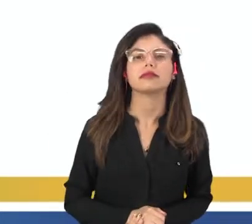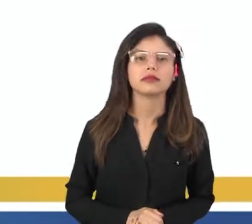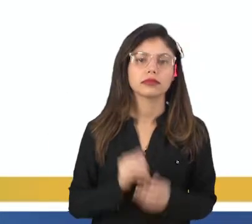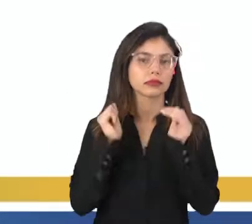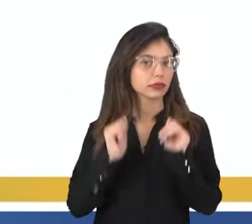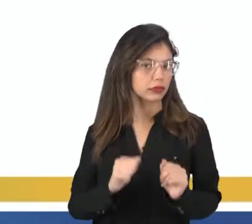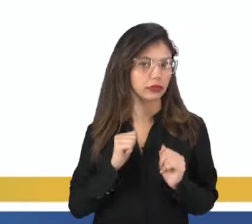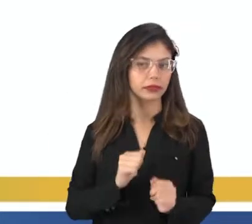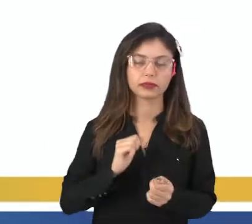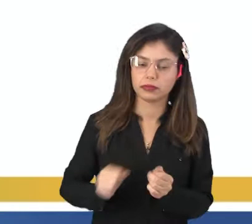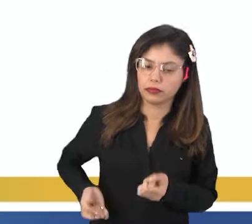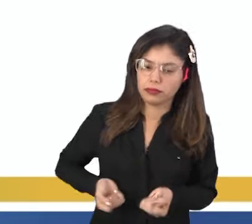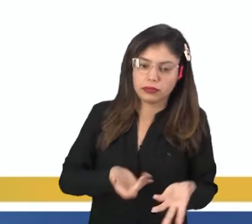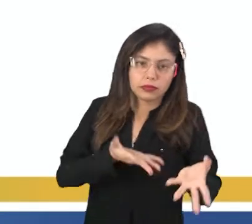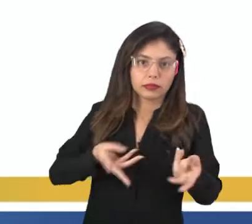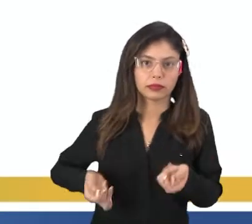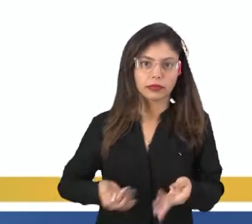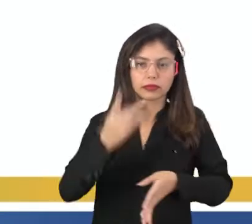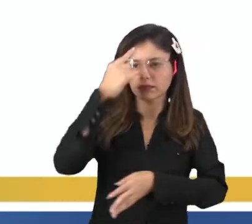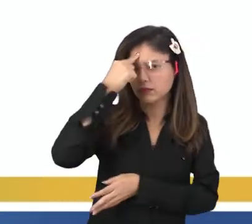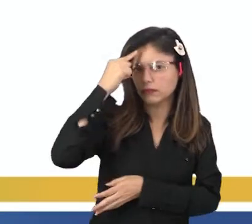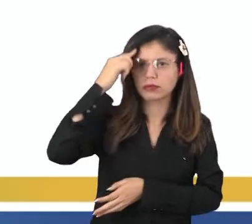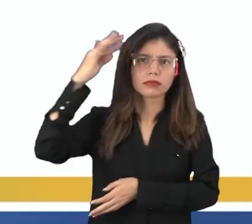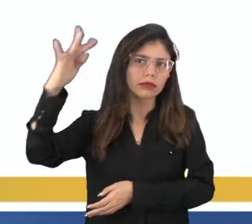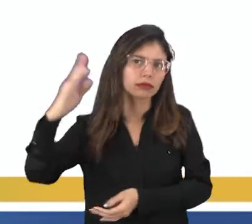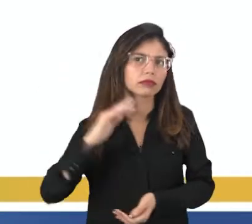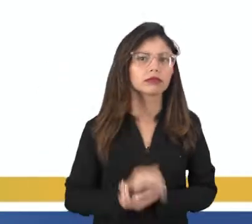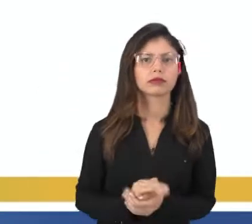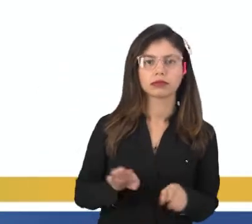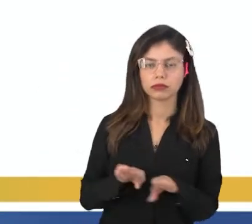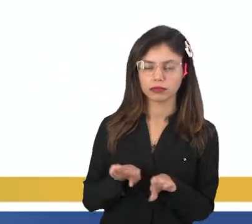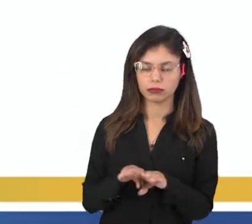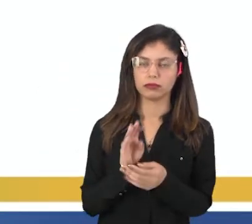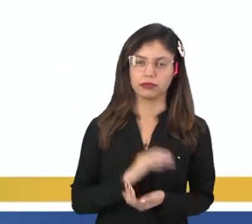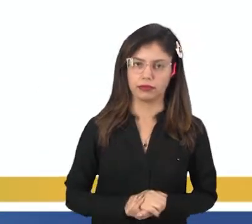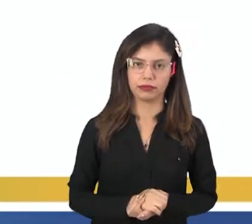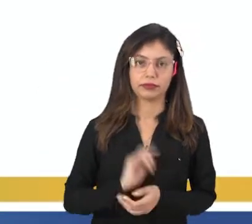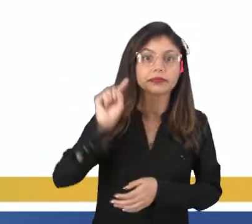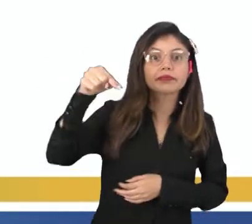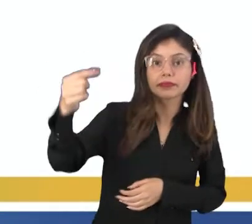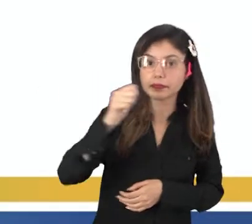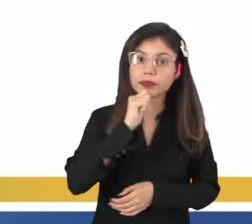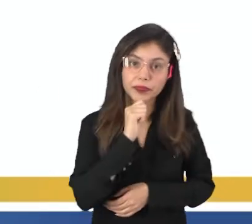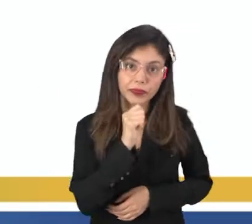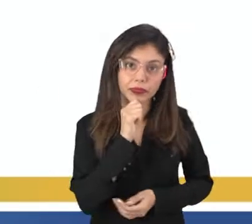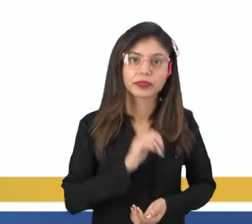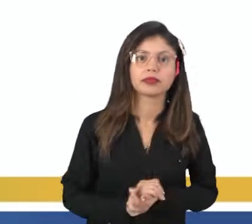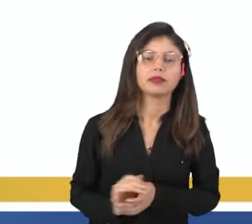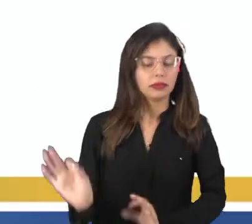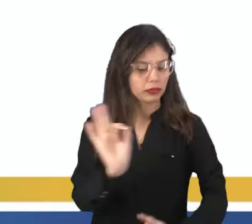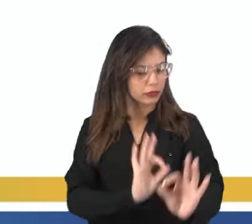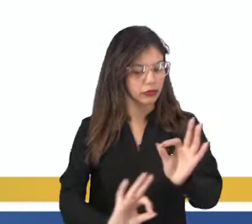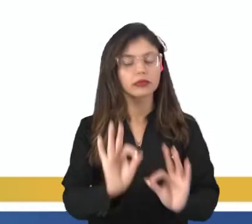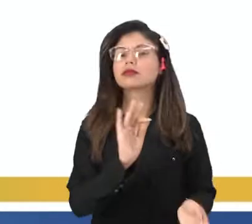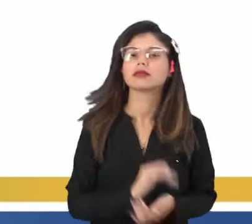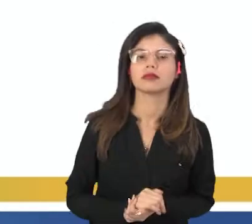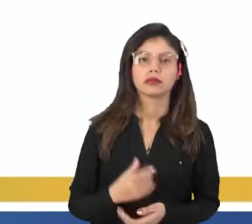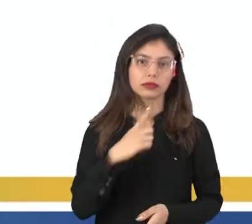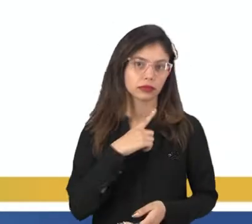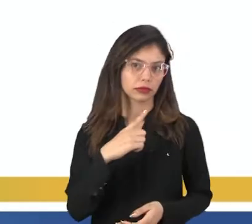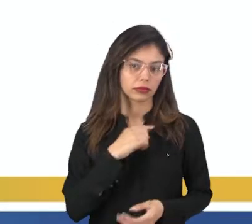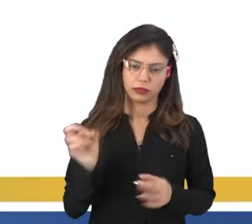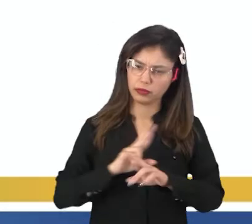ela pode estimular a criatividade EA imaginação Além disso nos auxilia a